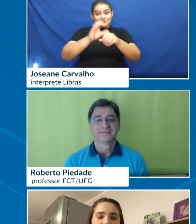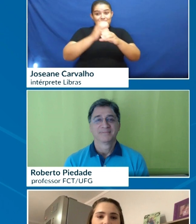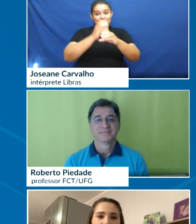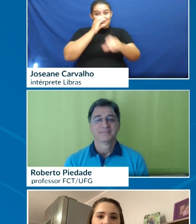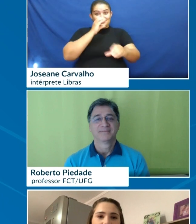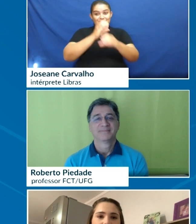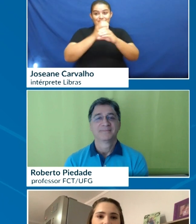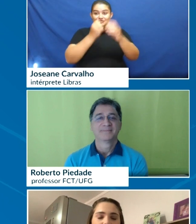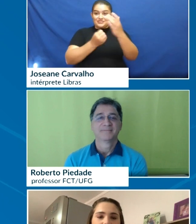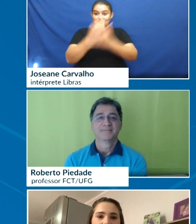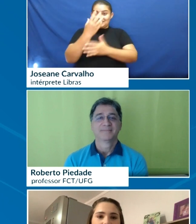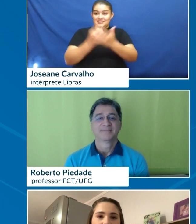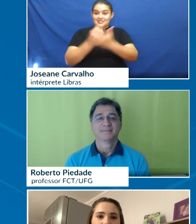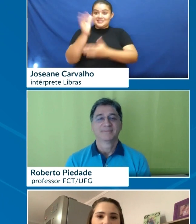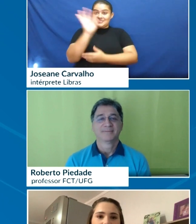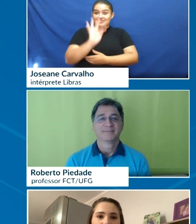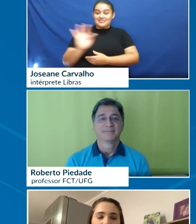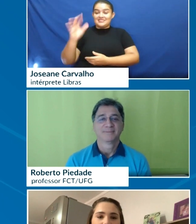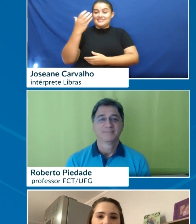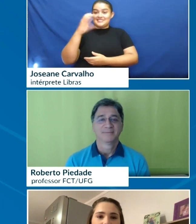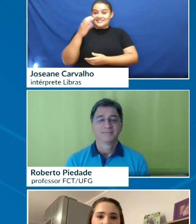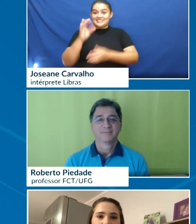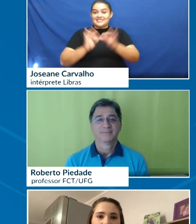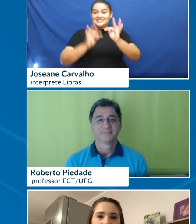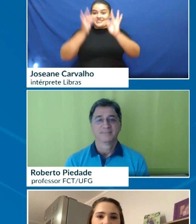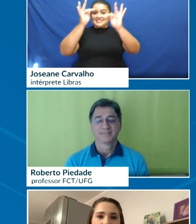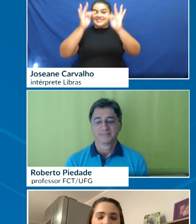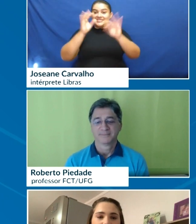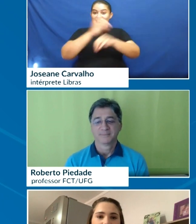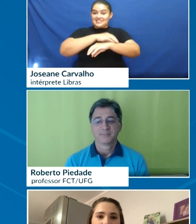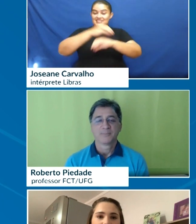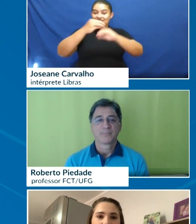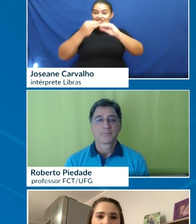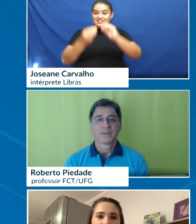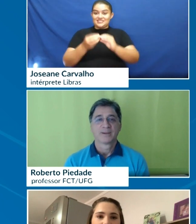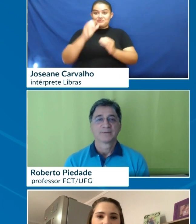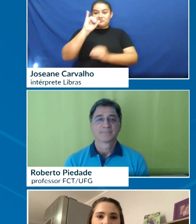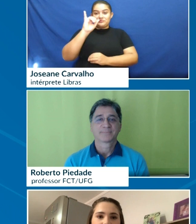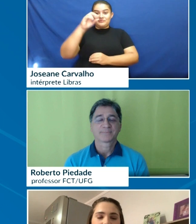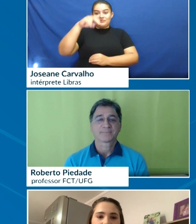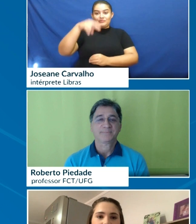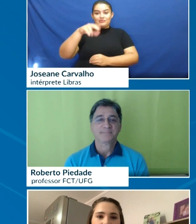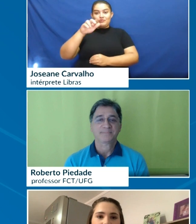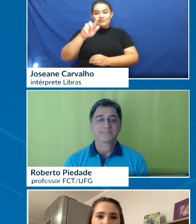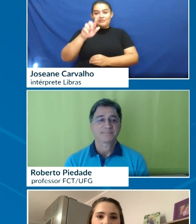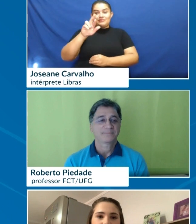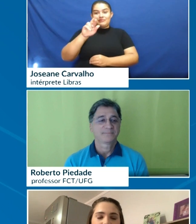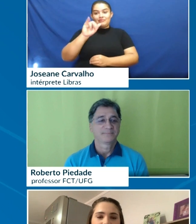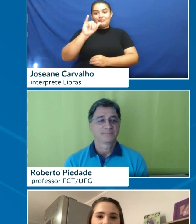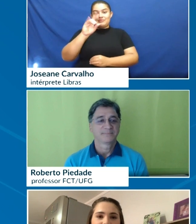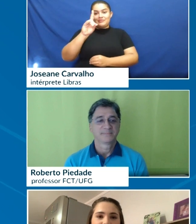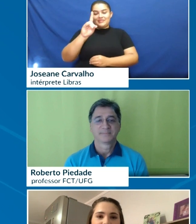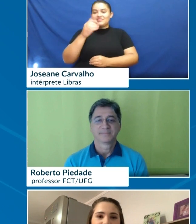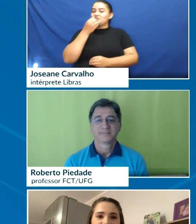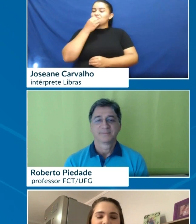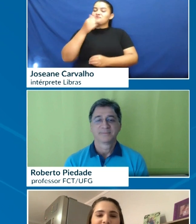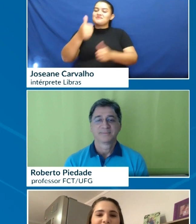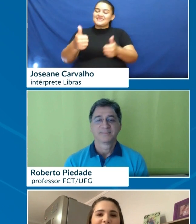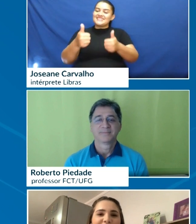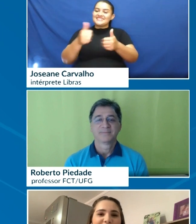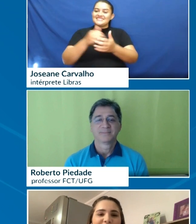na Faculdade de Ciências e Tecnologia da UFG, é a Ingrid Valente. Oi, Ingrid, tudo bem? Seja